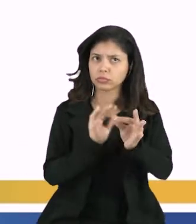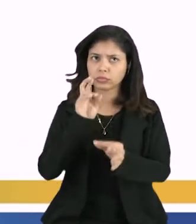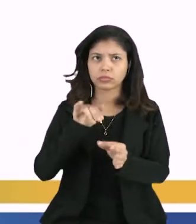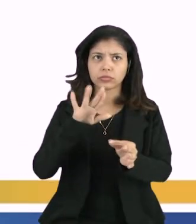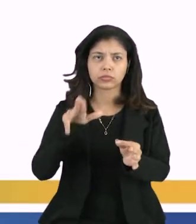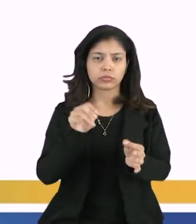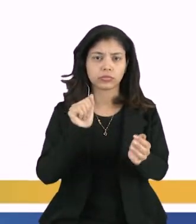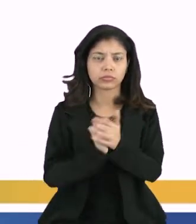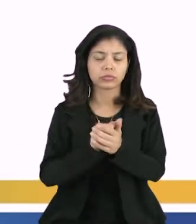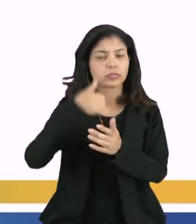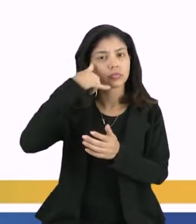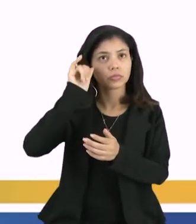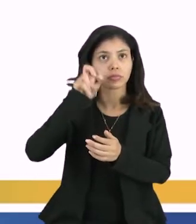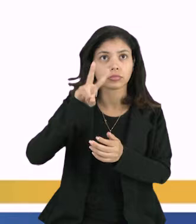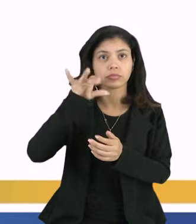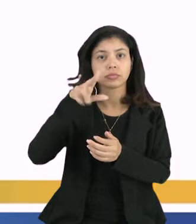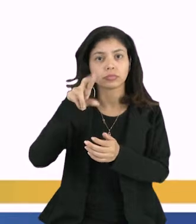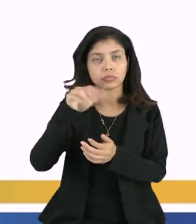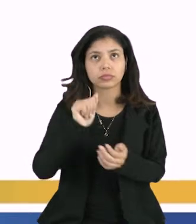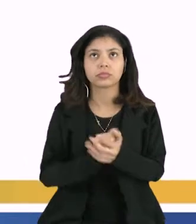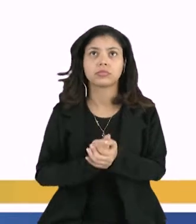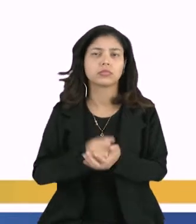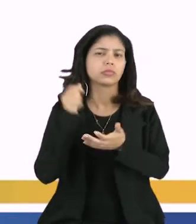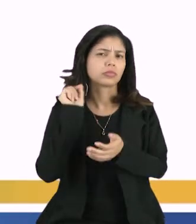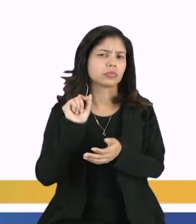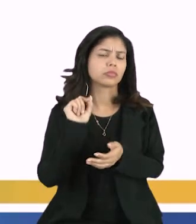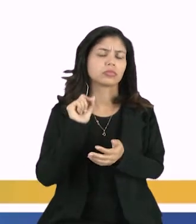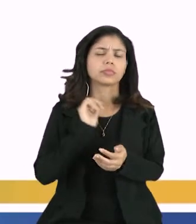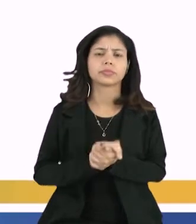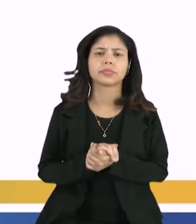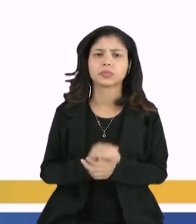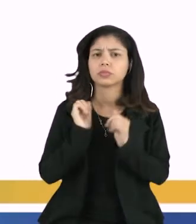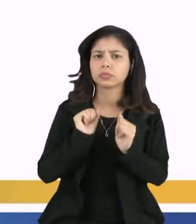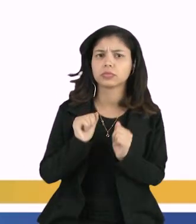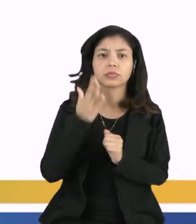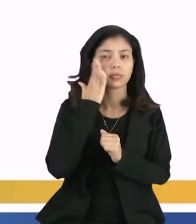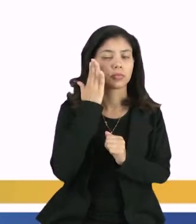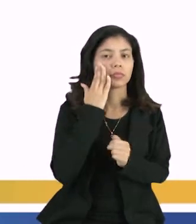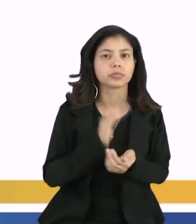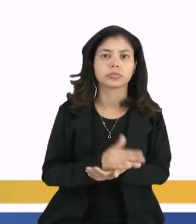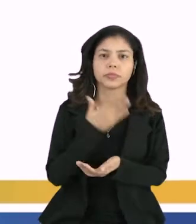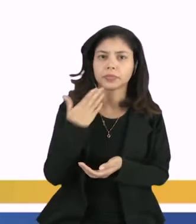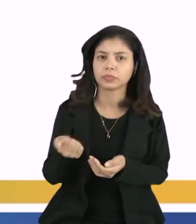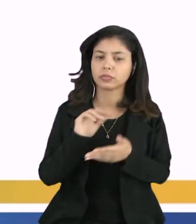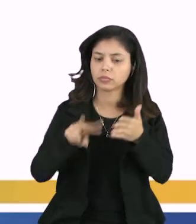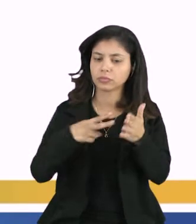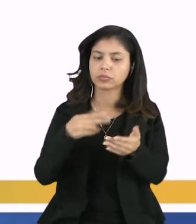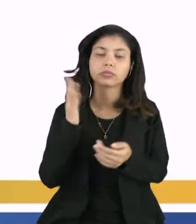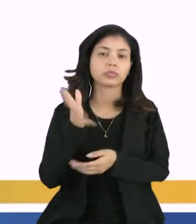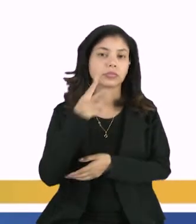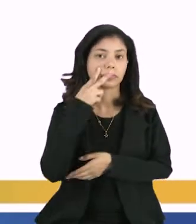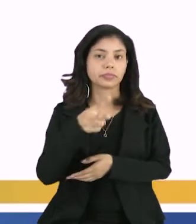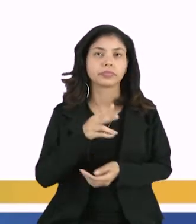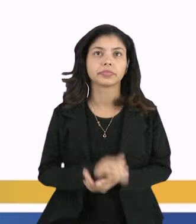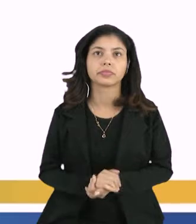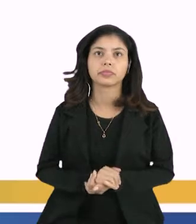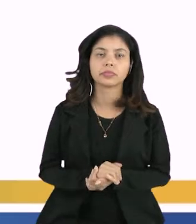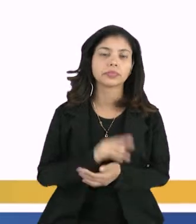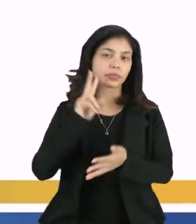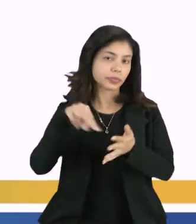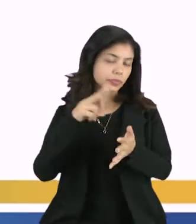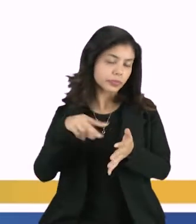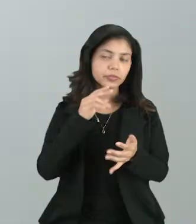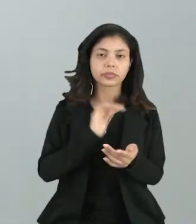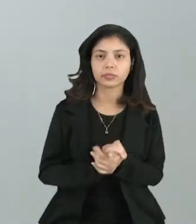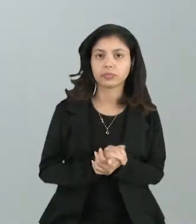como banjo e cavaquinho. Então, o que a gente pode já entender sobre a dança? Com isso que a gente já viu, né? A